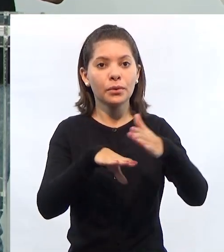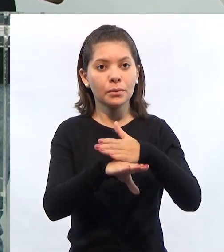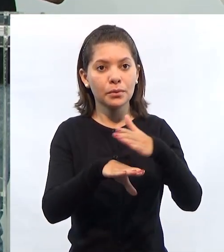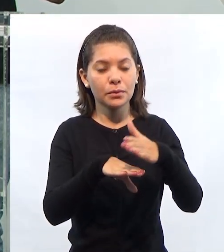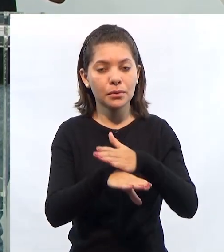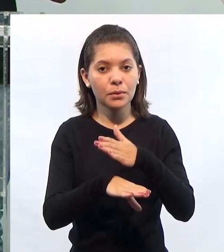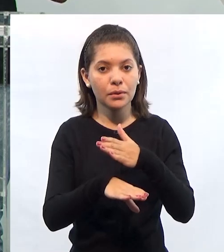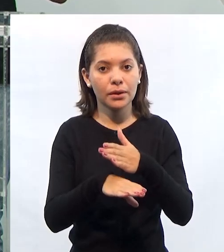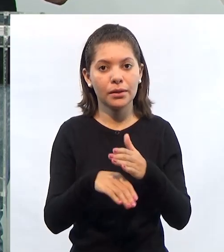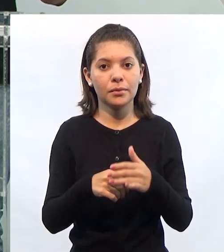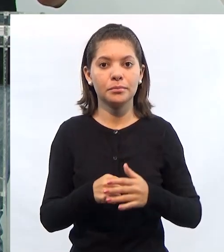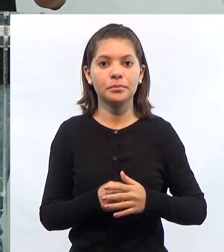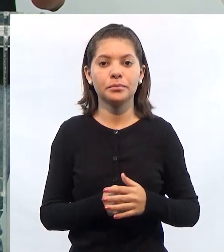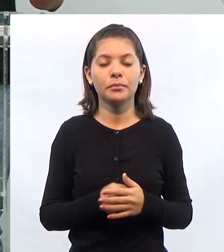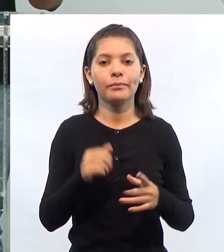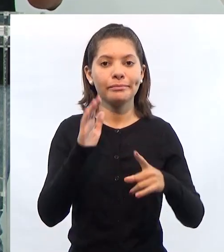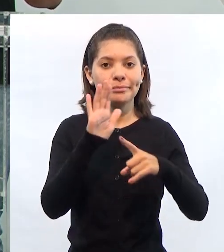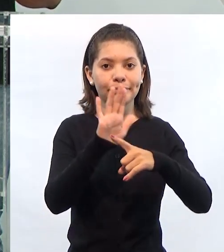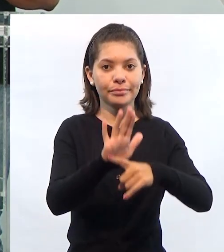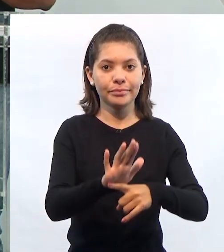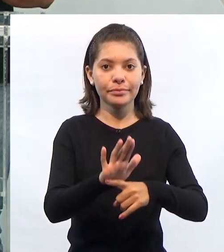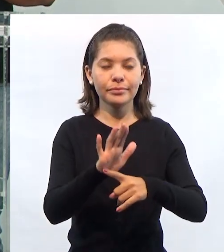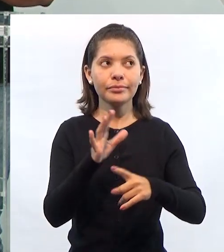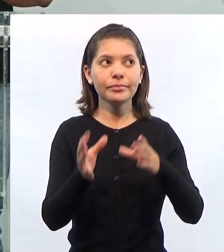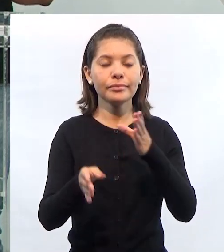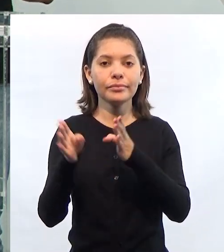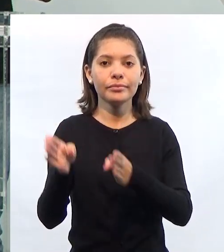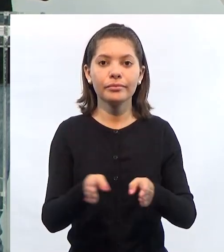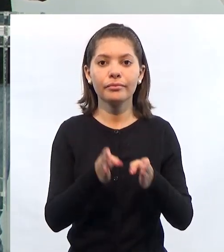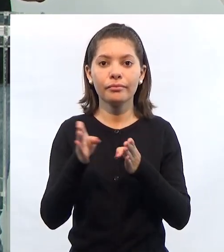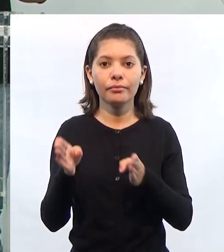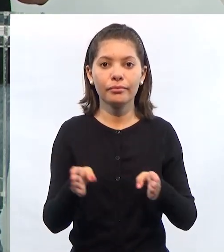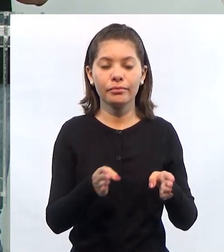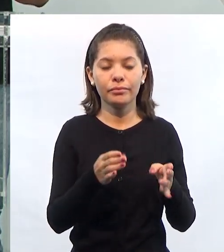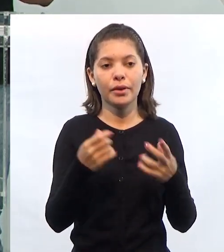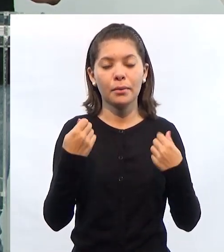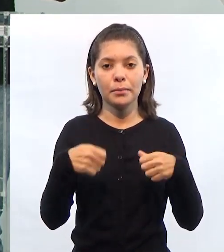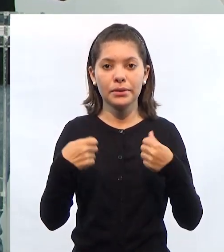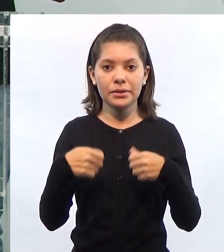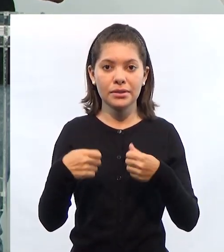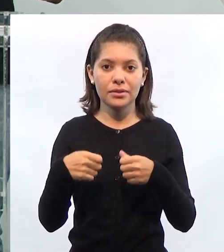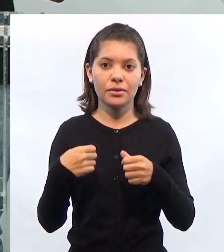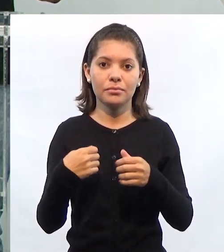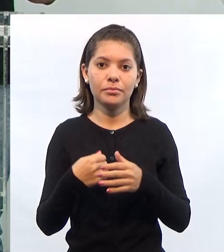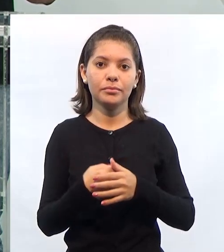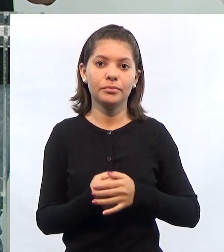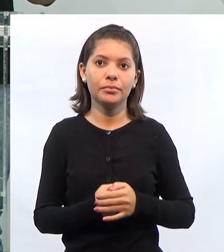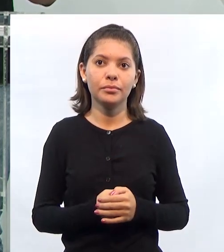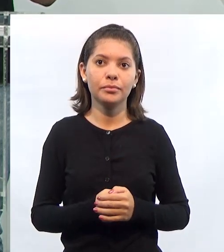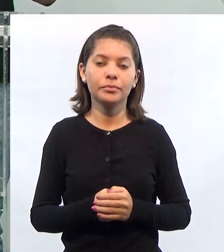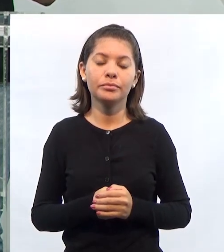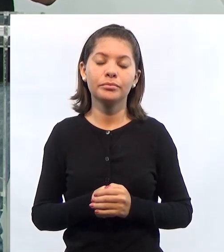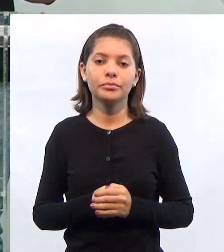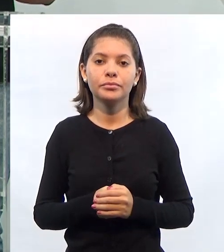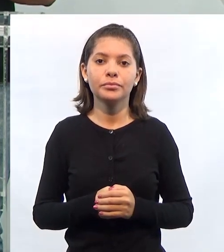estoque é que, para suprir essas flutuações de produção, também são estoques necessários. Fora esses